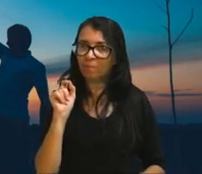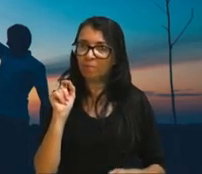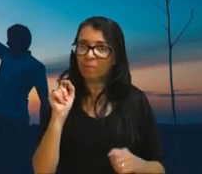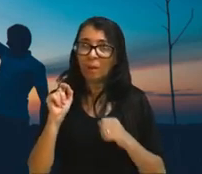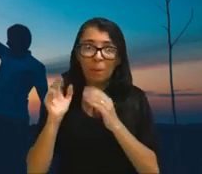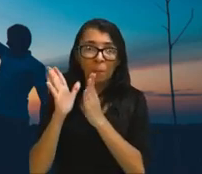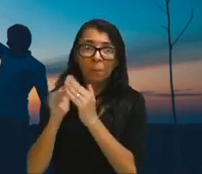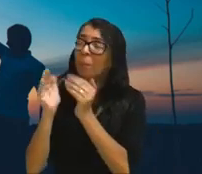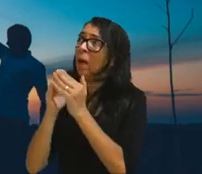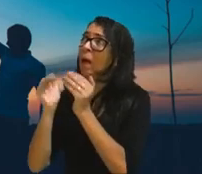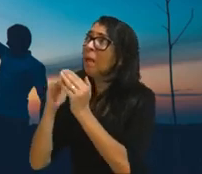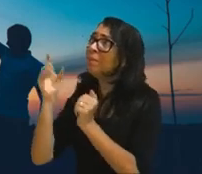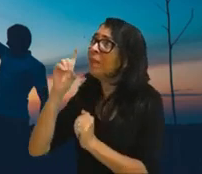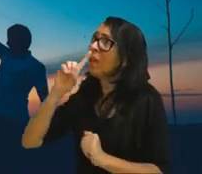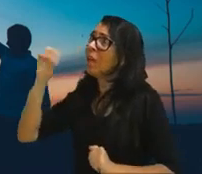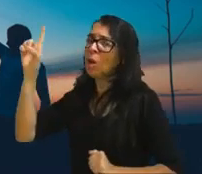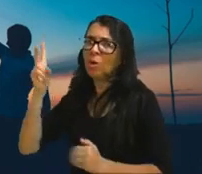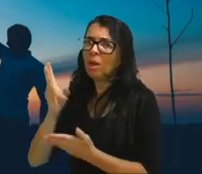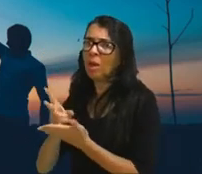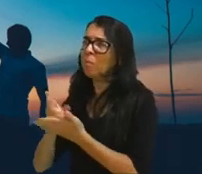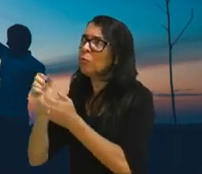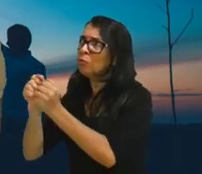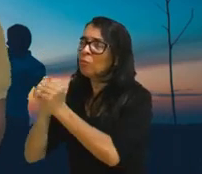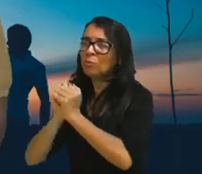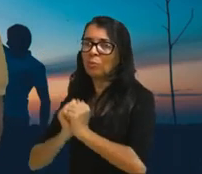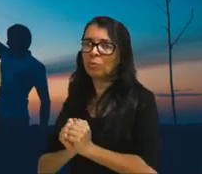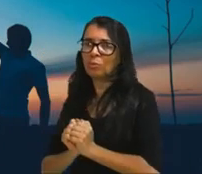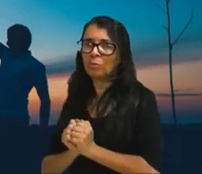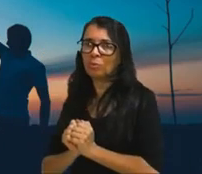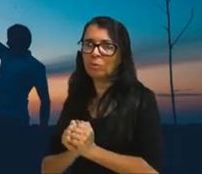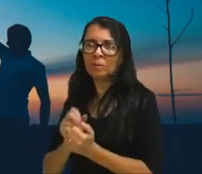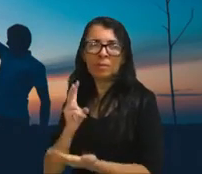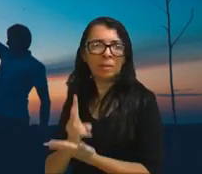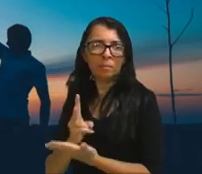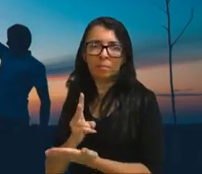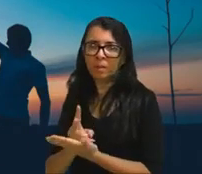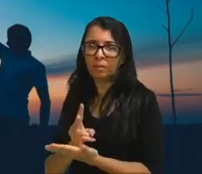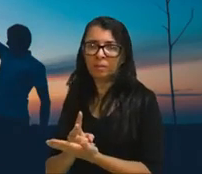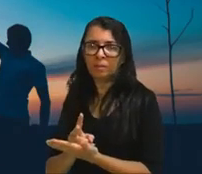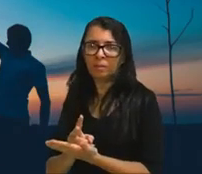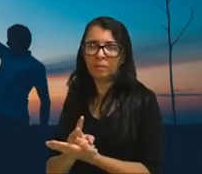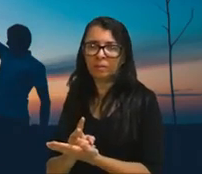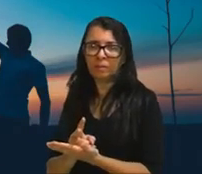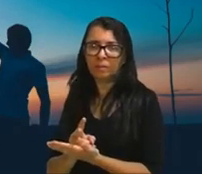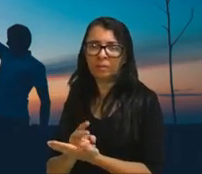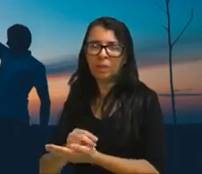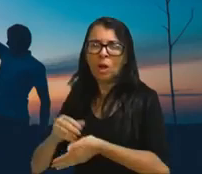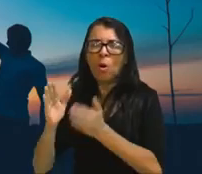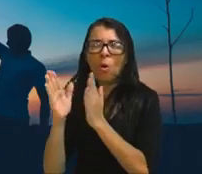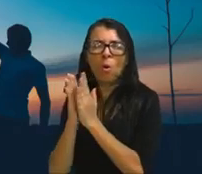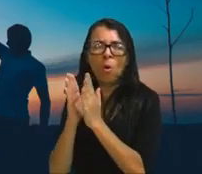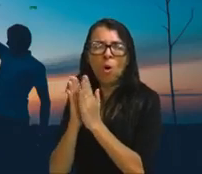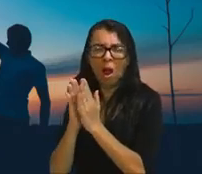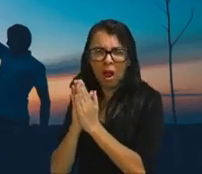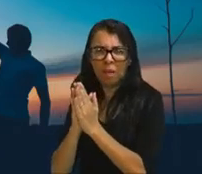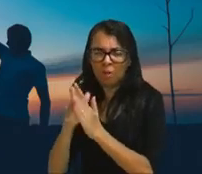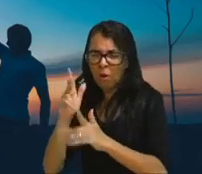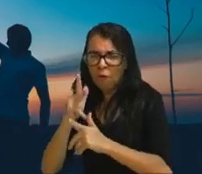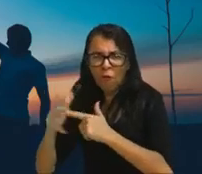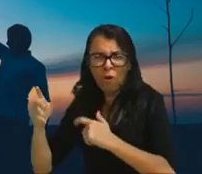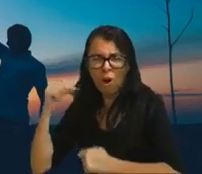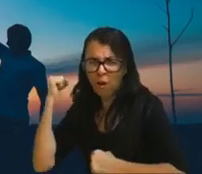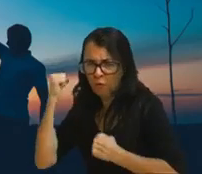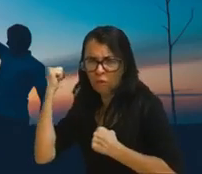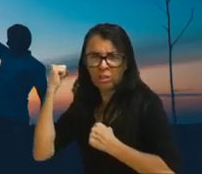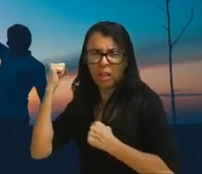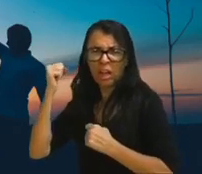Deus. Está difícil? Ore com maior intensidade a Deus. Busque a Deus enquanto há tempo. Que